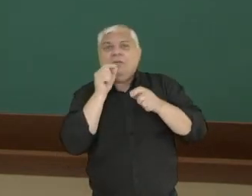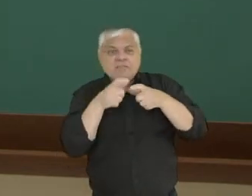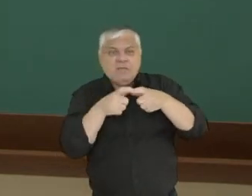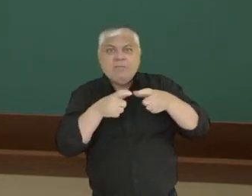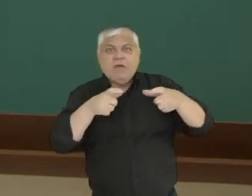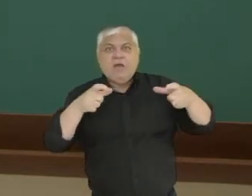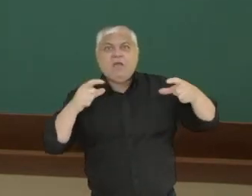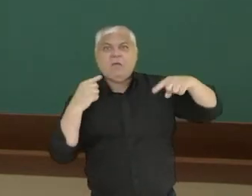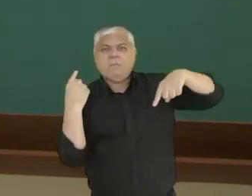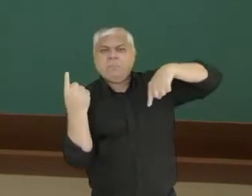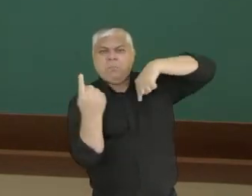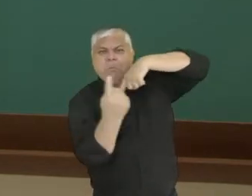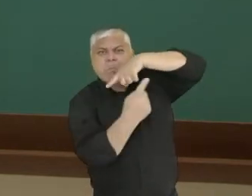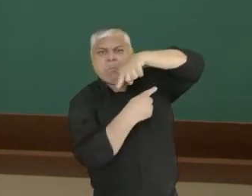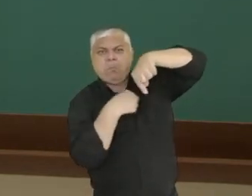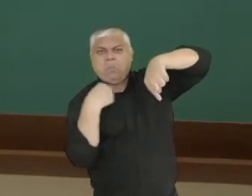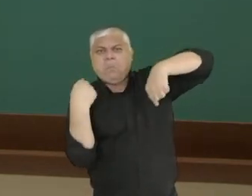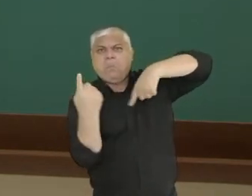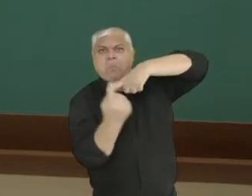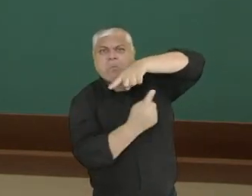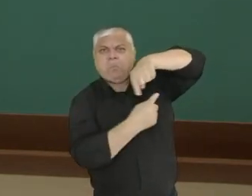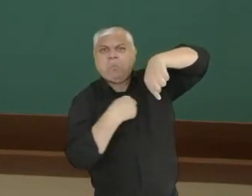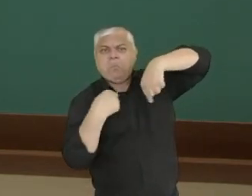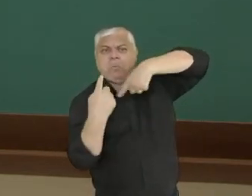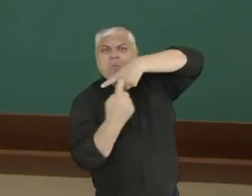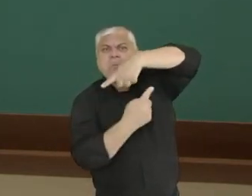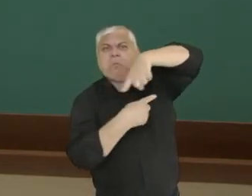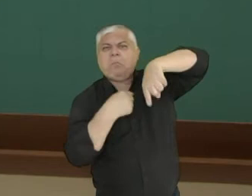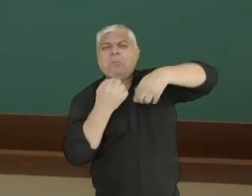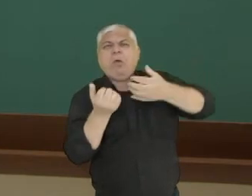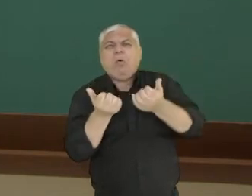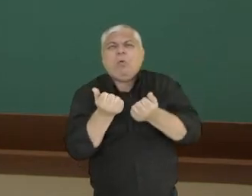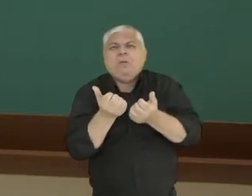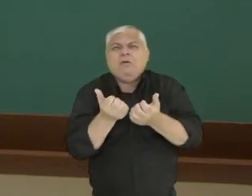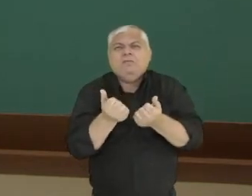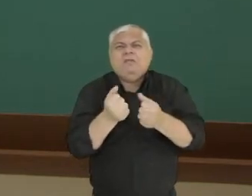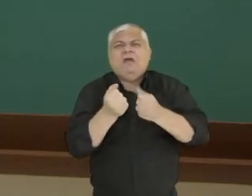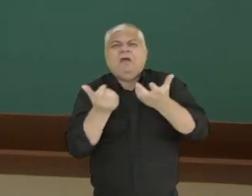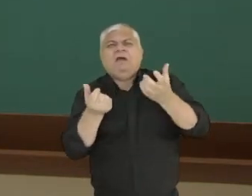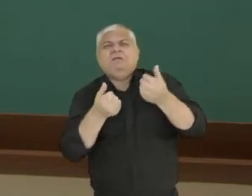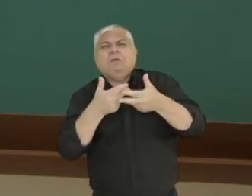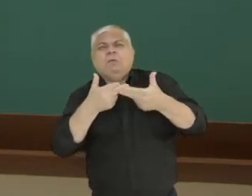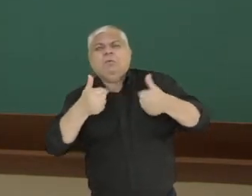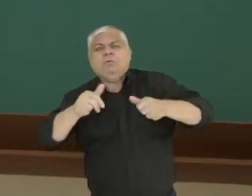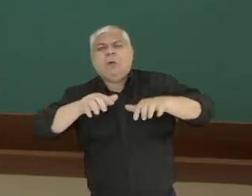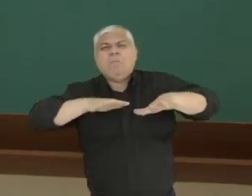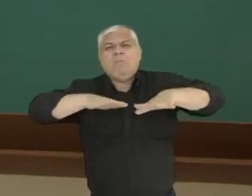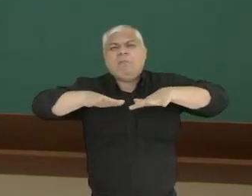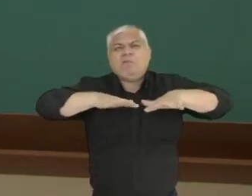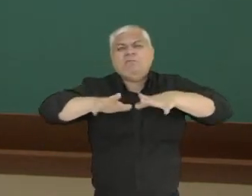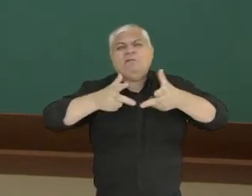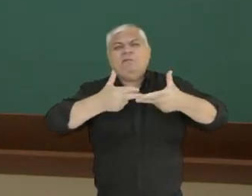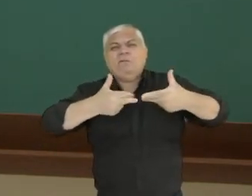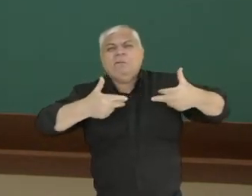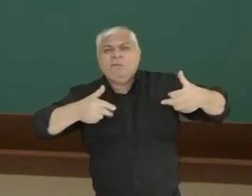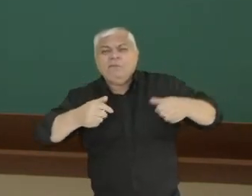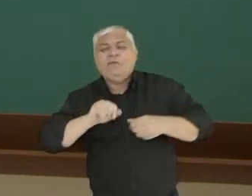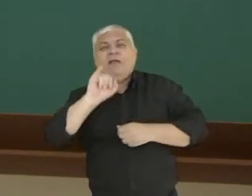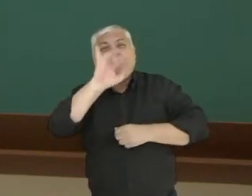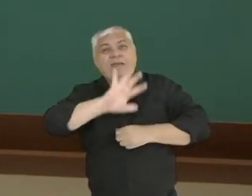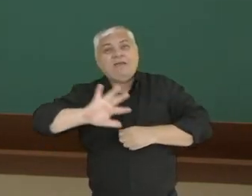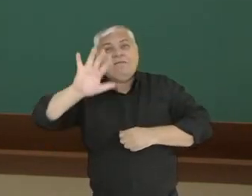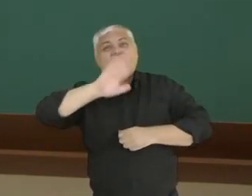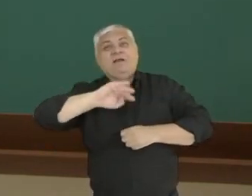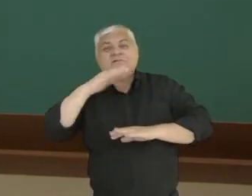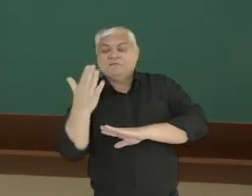das nuvens ali contidas e do nível de umidade e de toda a movimentação atmosférica que existe nessa região